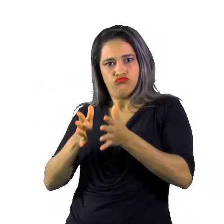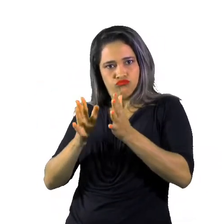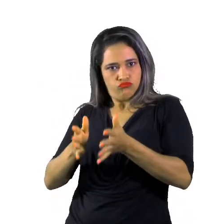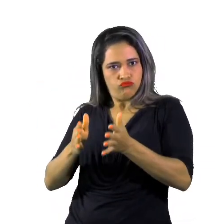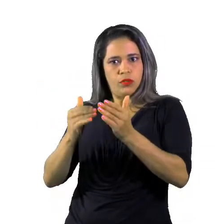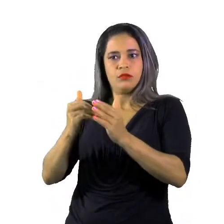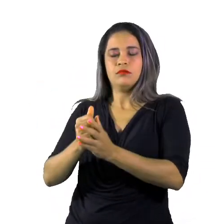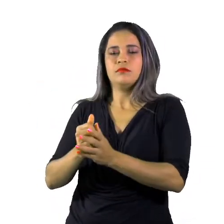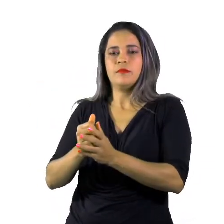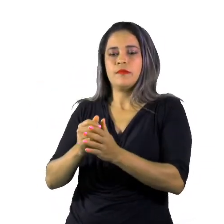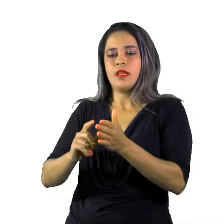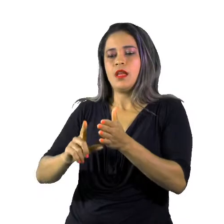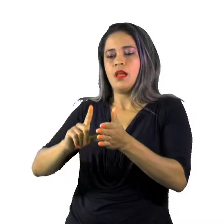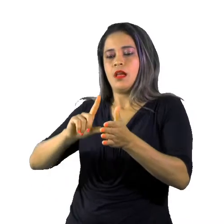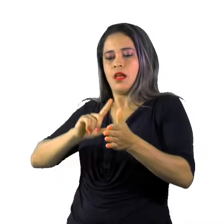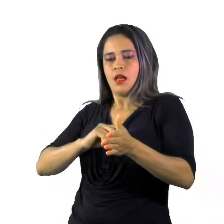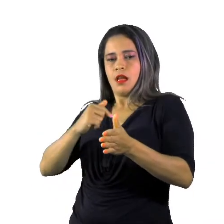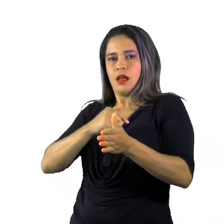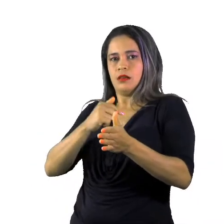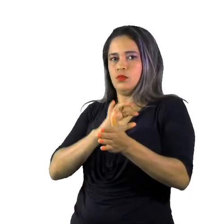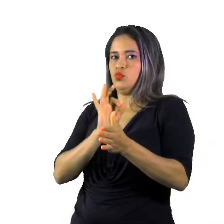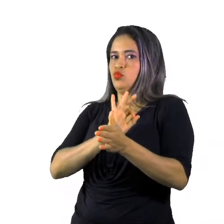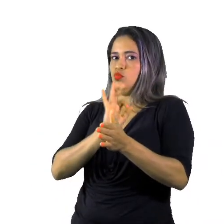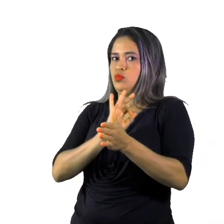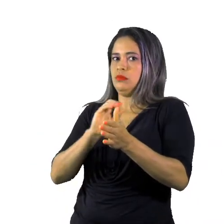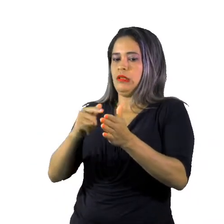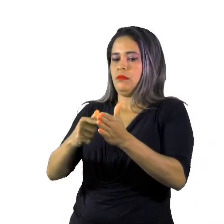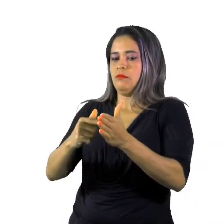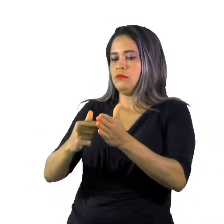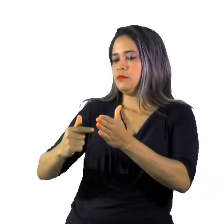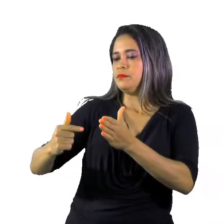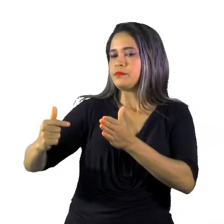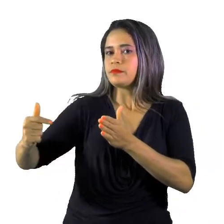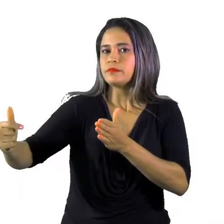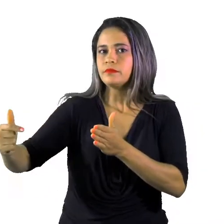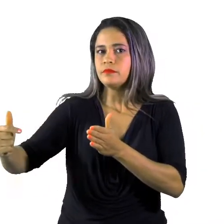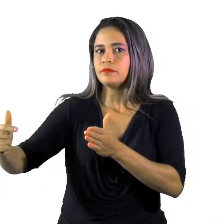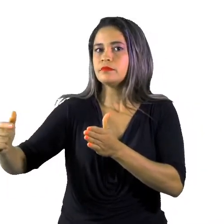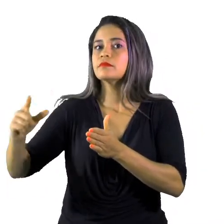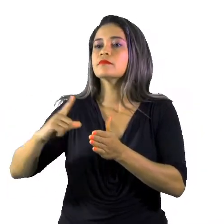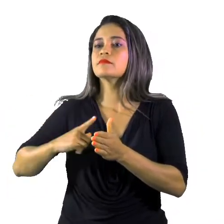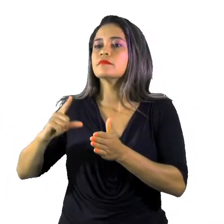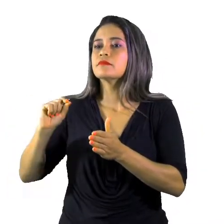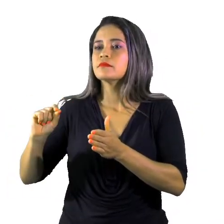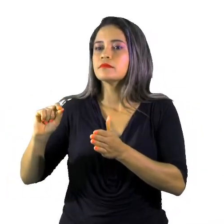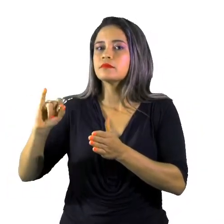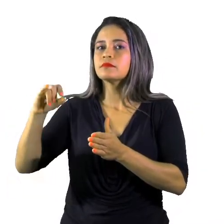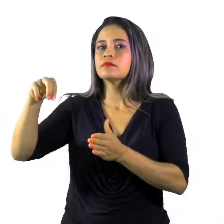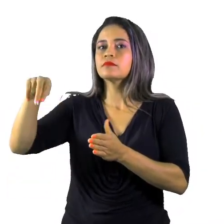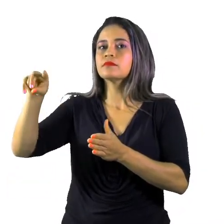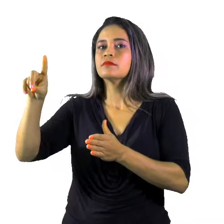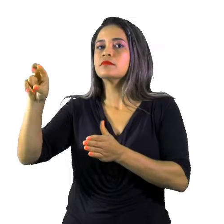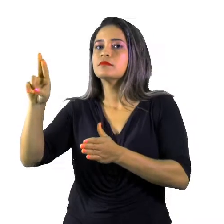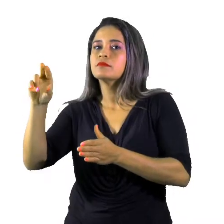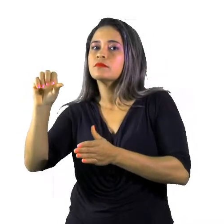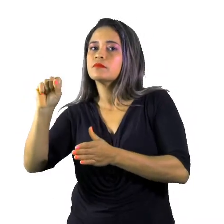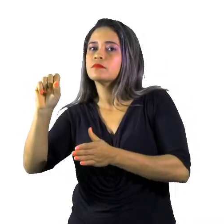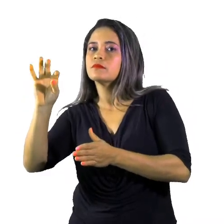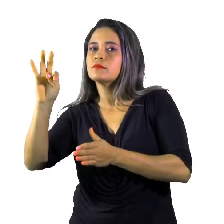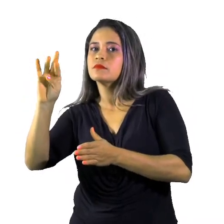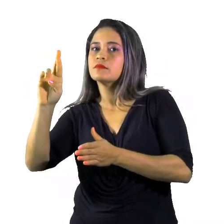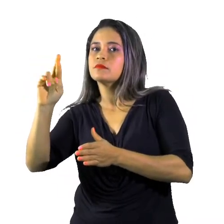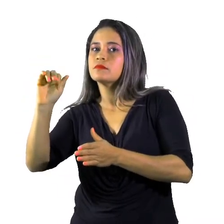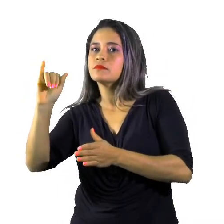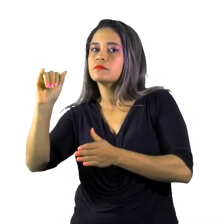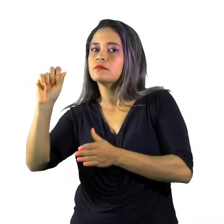tá? Do que os artesanais. E depois disso nós temos os produtos industrializados, que nasceram